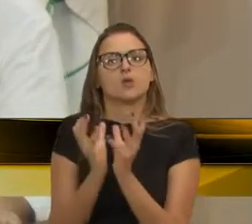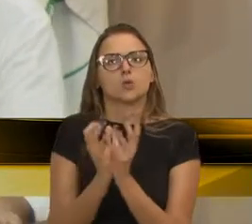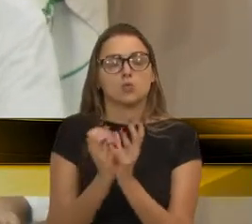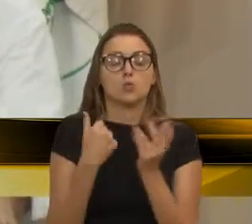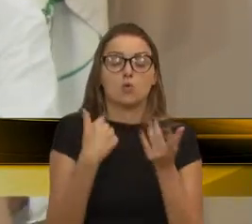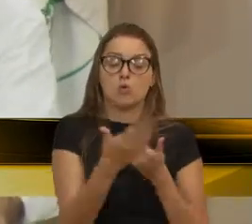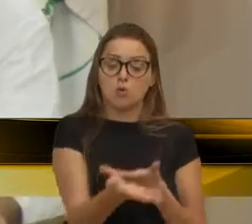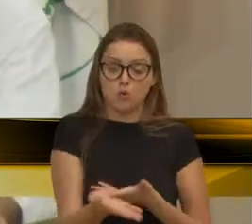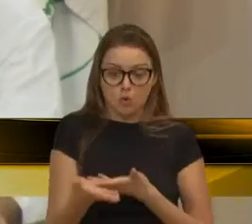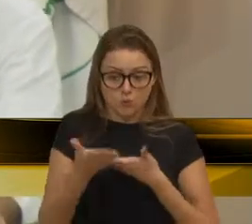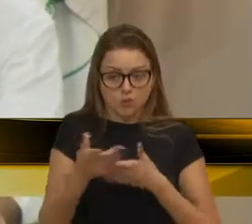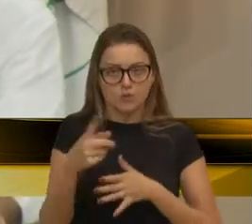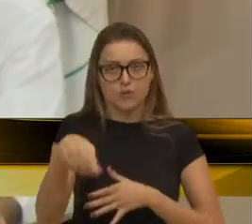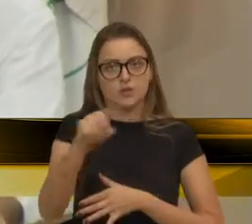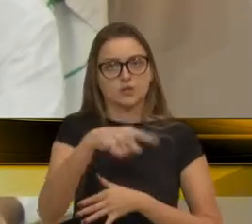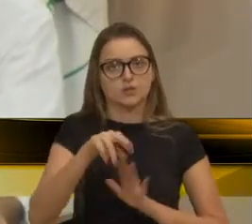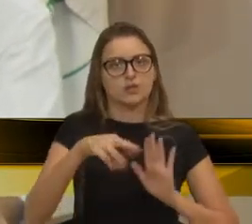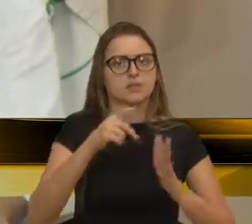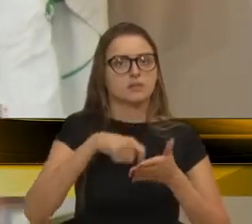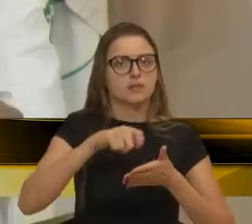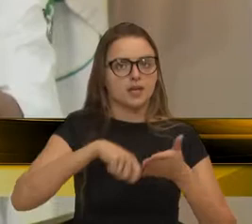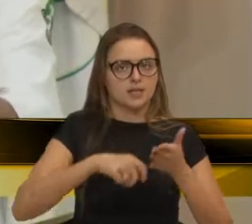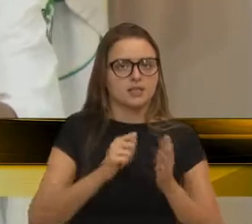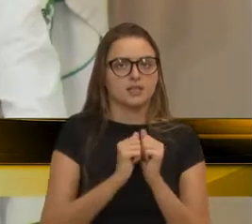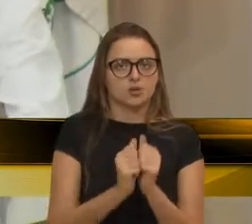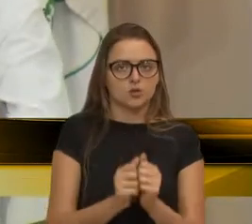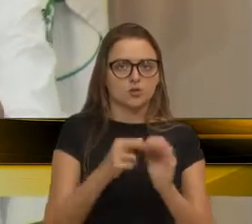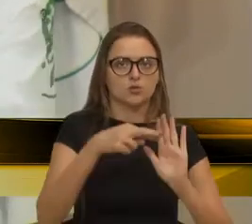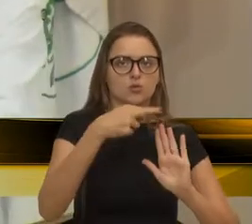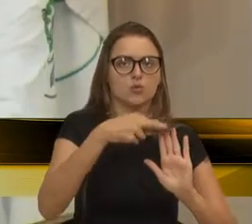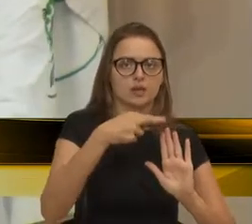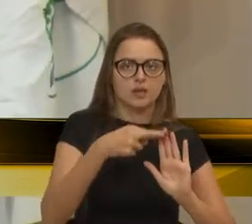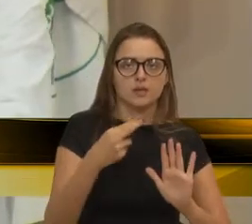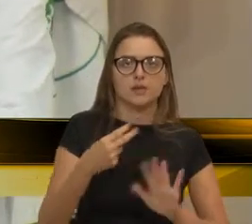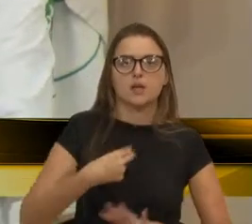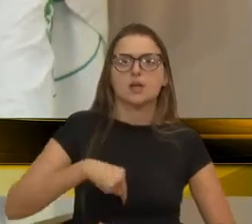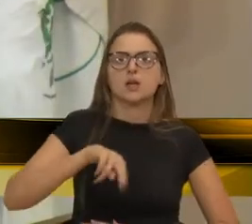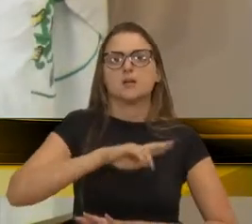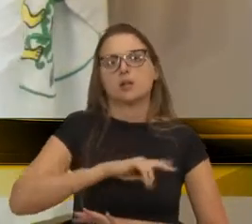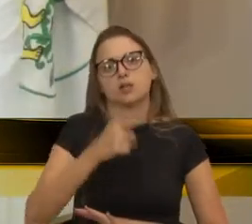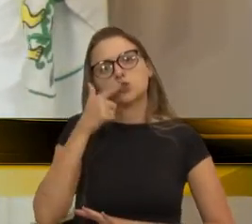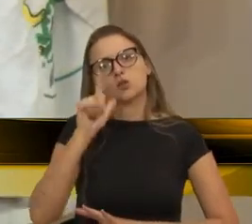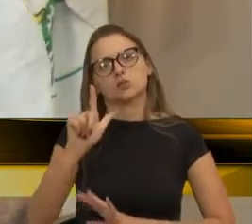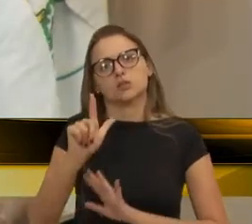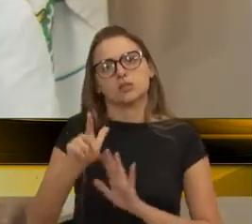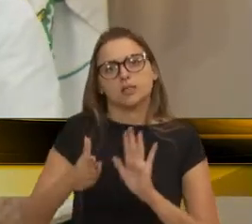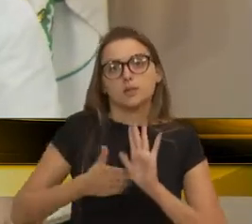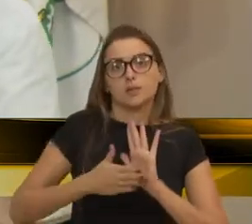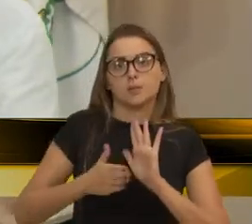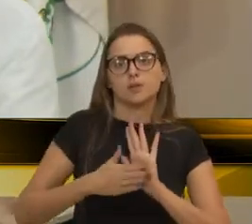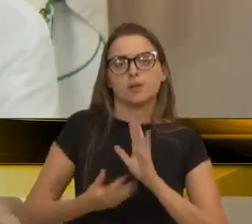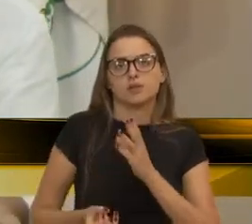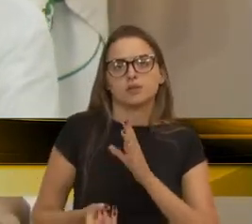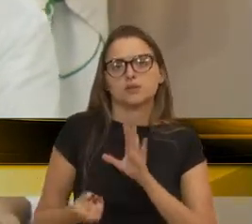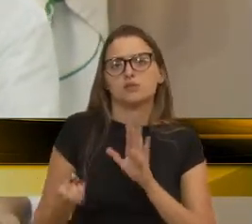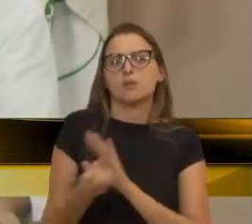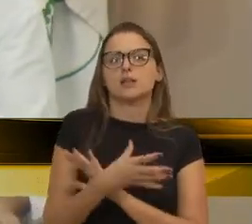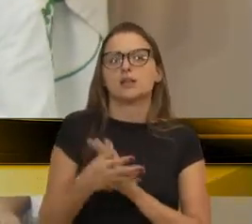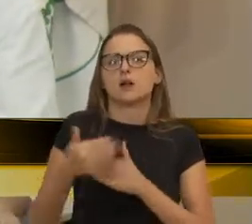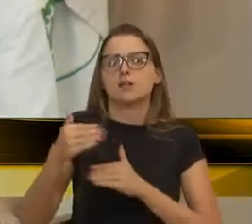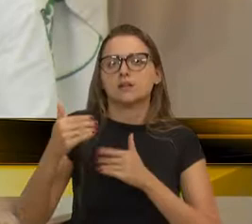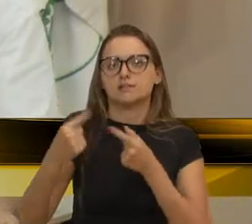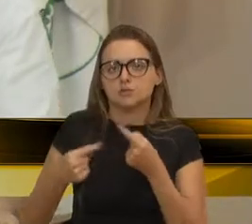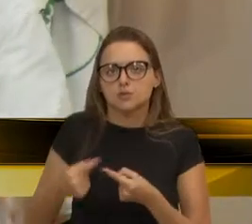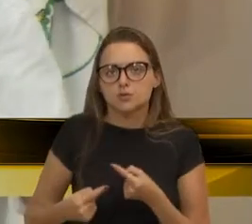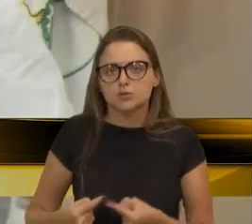pares a subscrever o requerimento, para que nessa casa nós possamos pautar esse debate, trazer a nossa